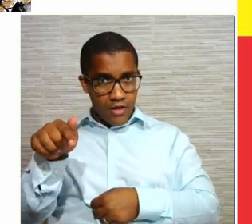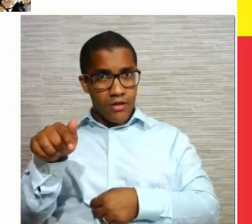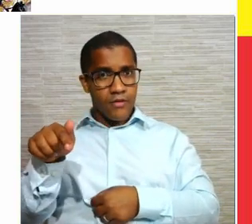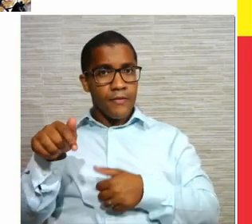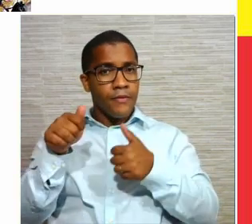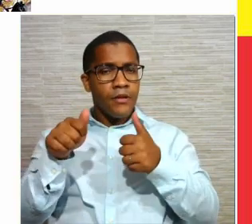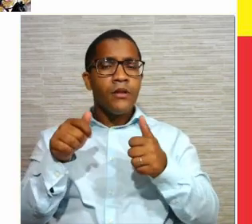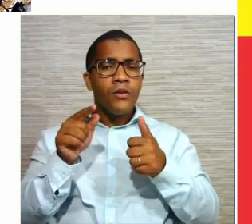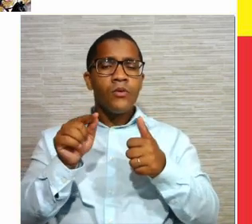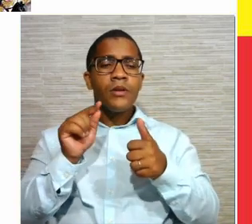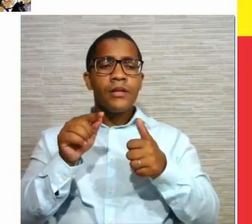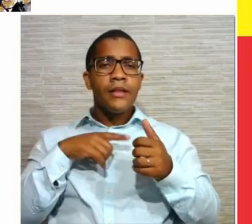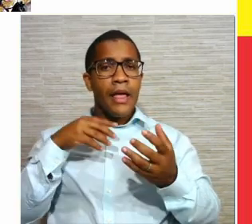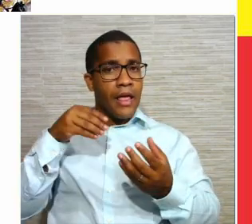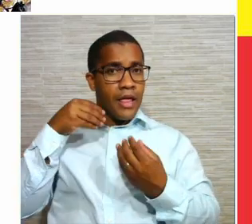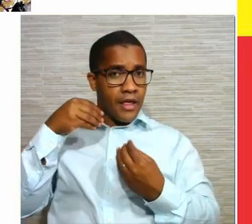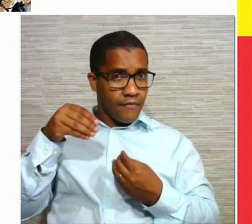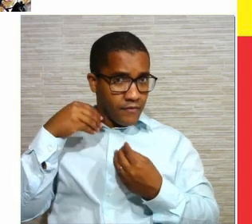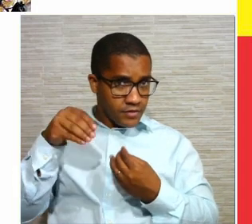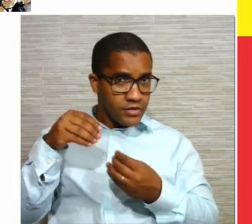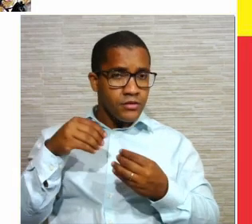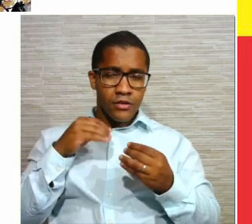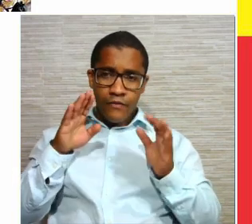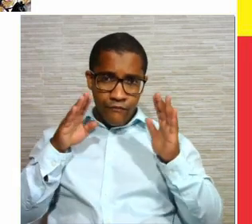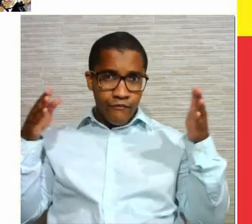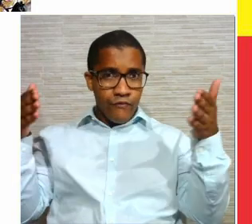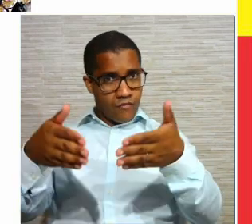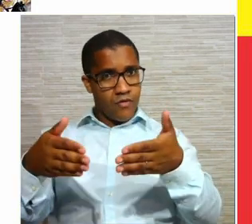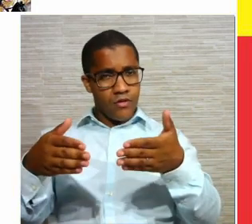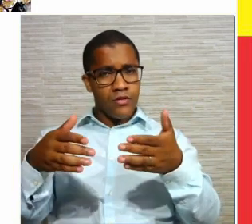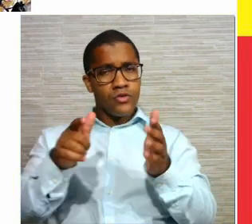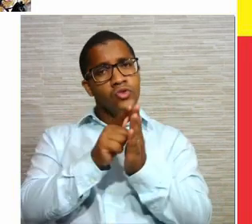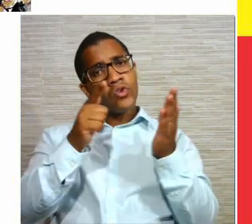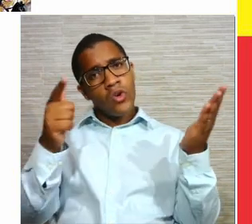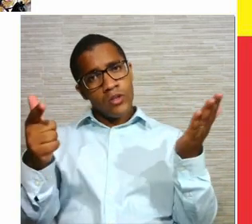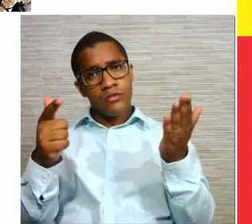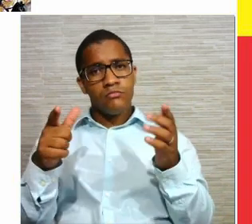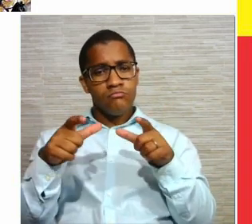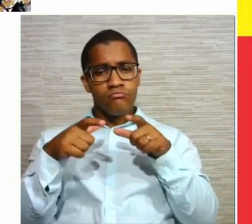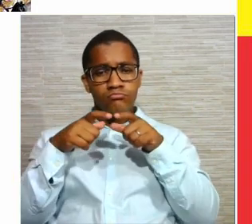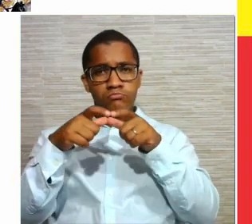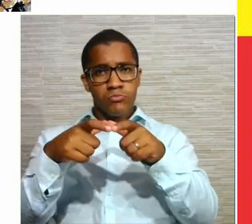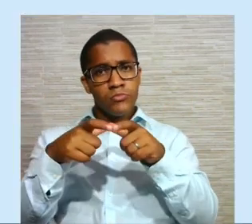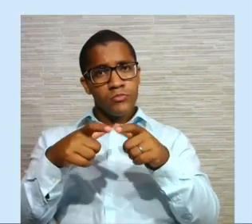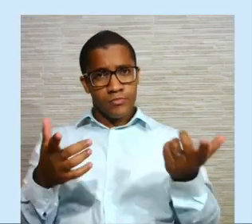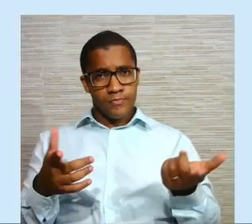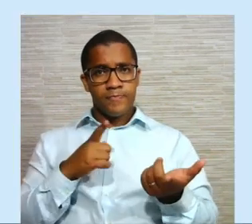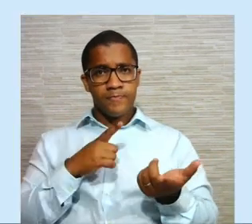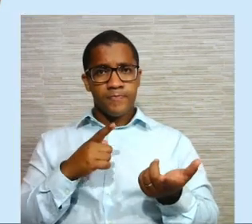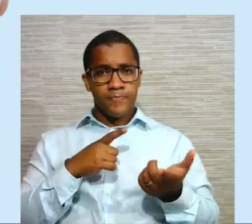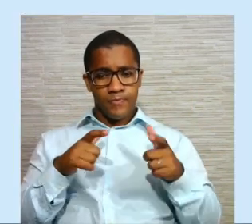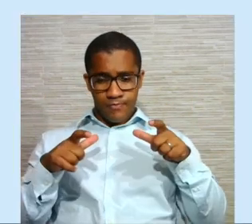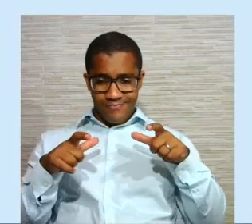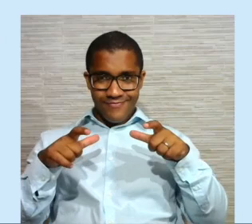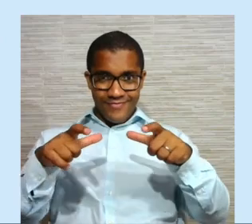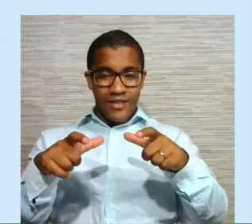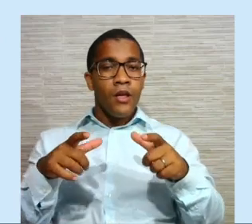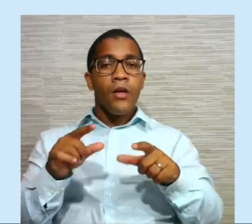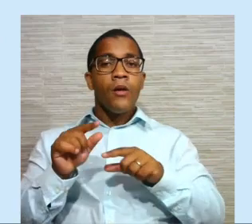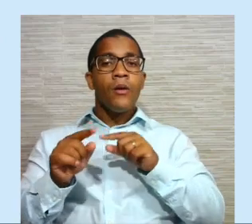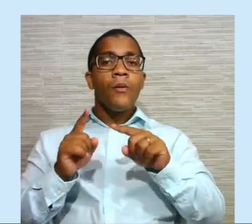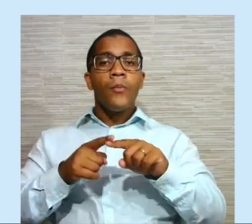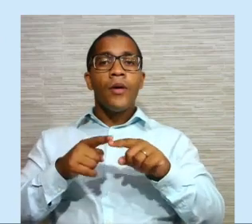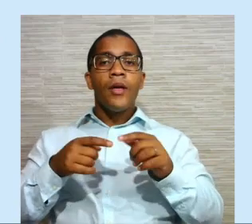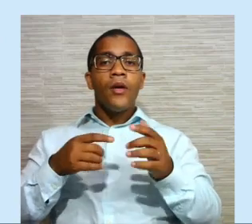1977, certo? Com publicações de revistas especializadas, né? Jornais e discos. Então, começou a surgir aí, né?